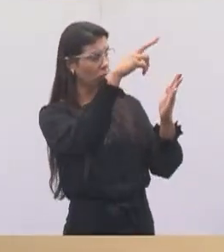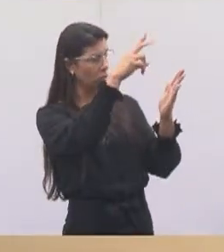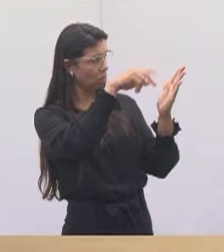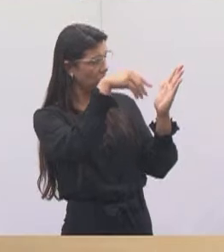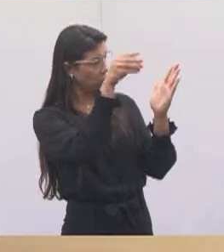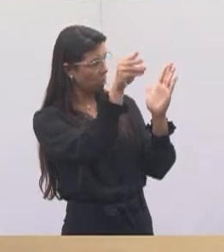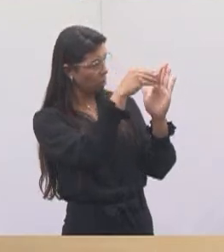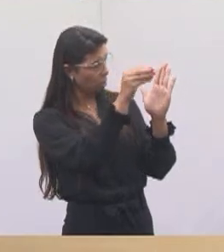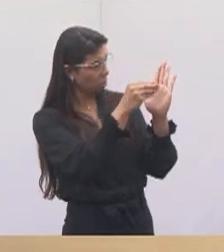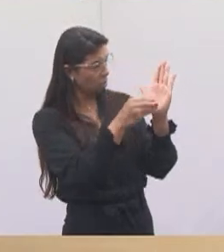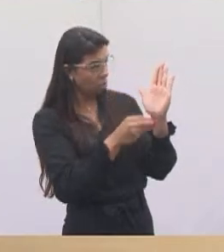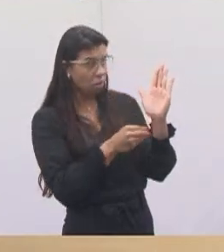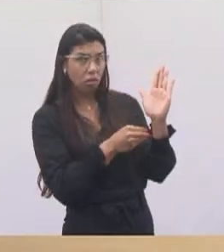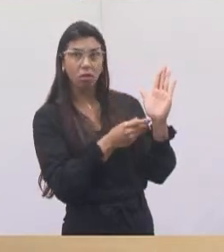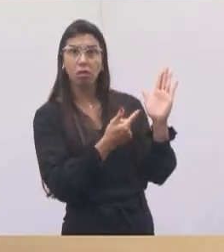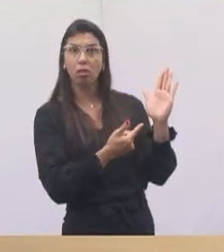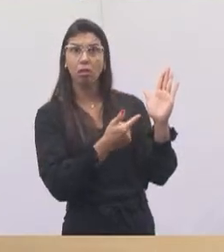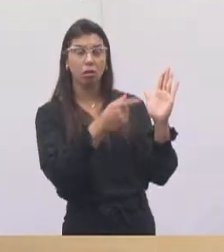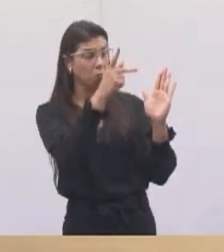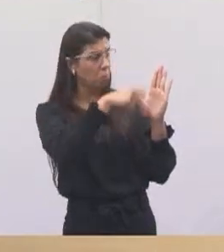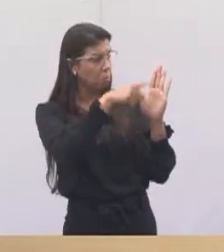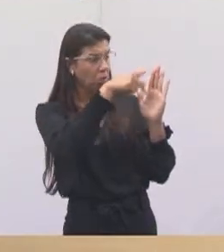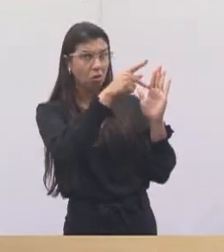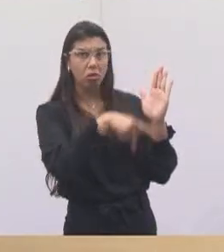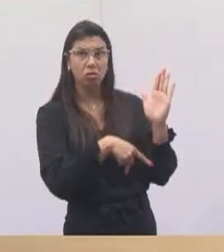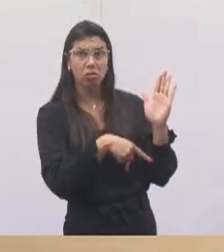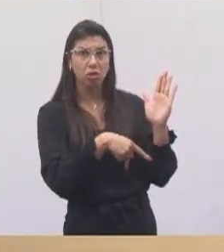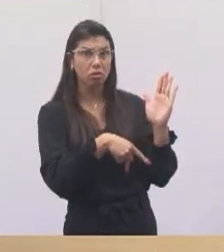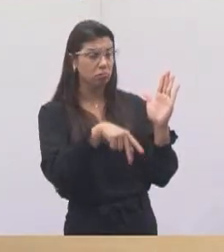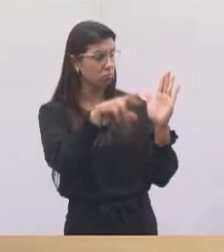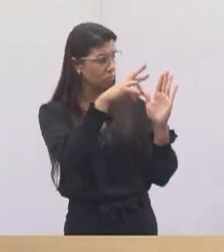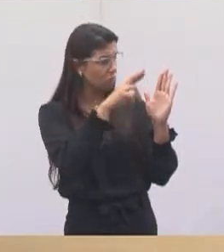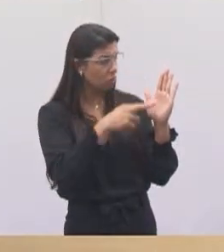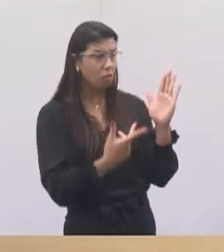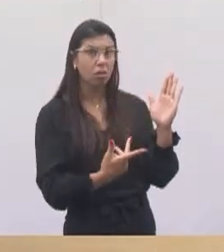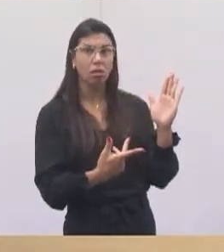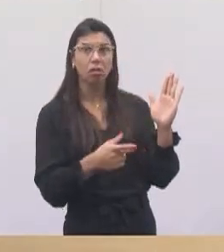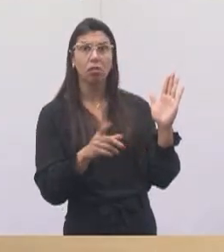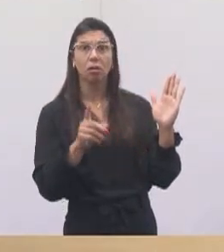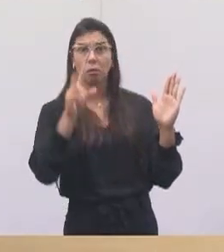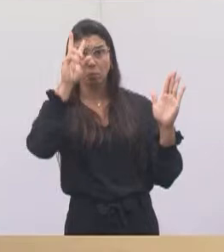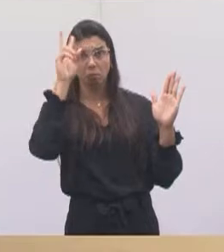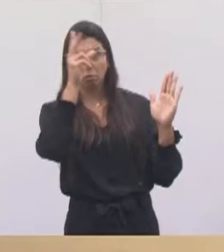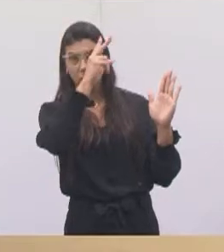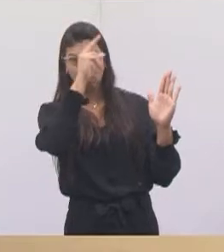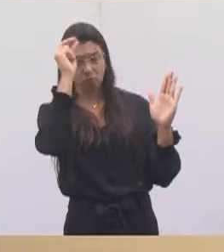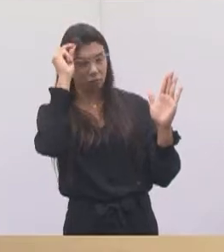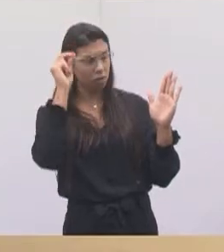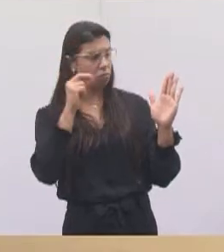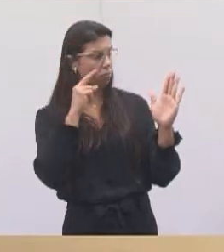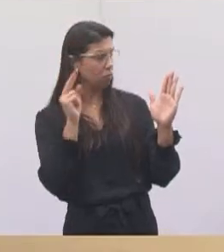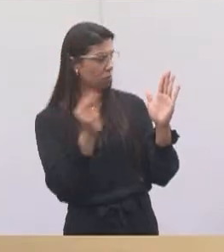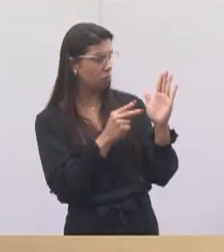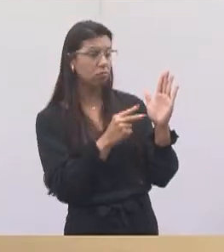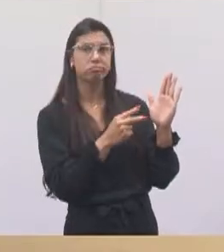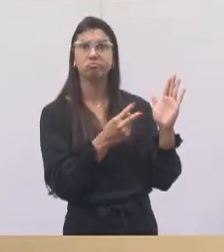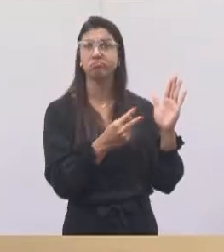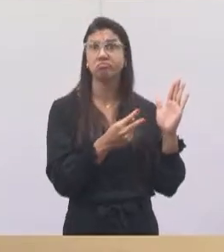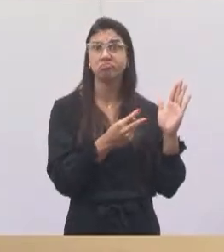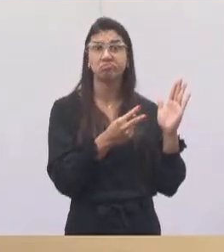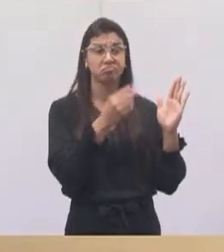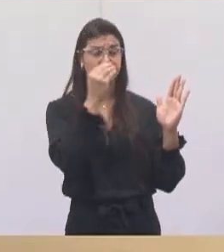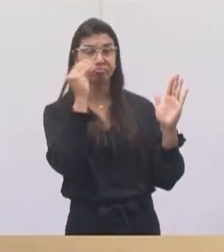não, barra na comissão. O projeto é barrado na comissão. Alguns projetos que são de interesse